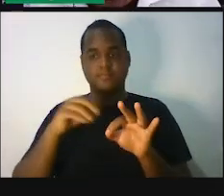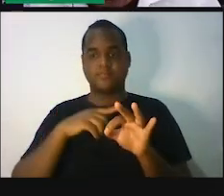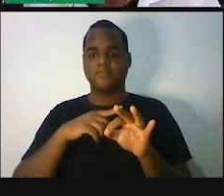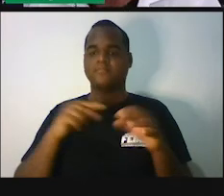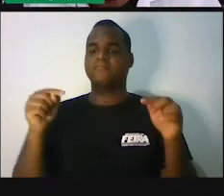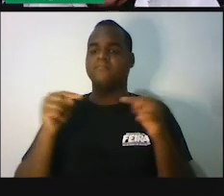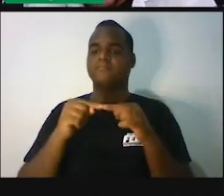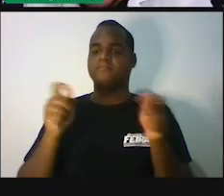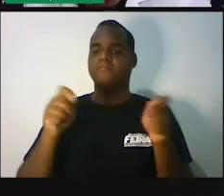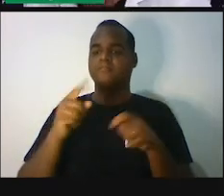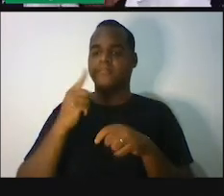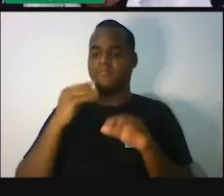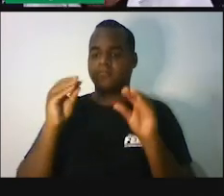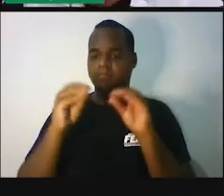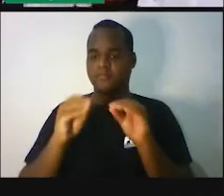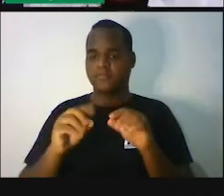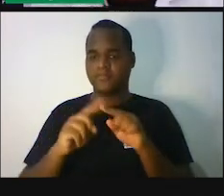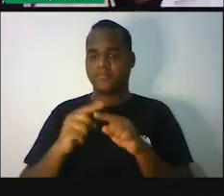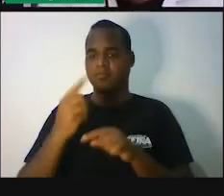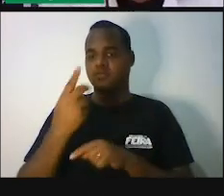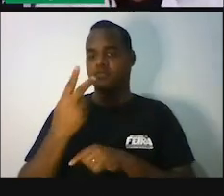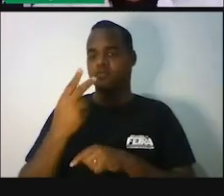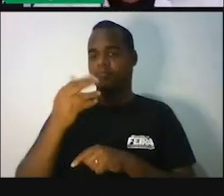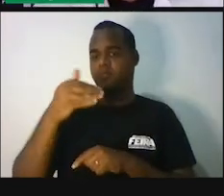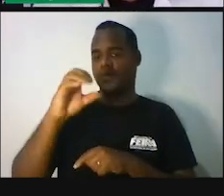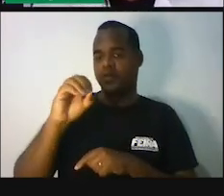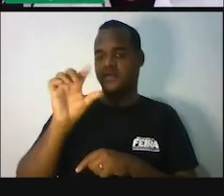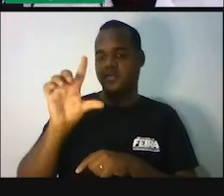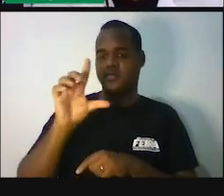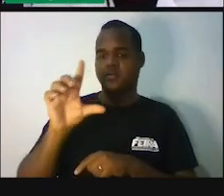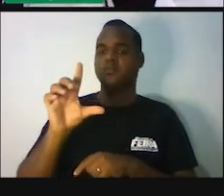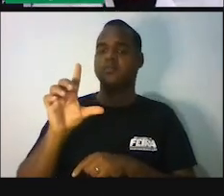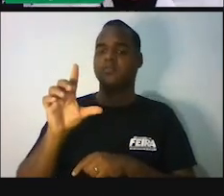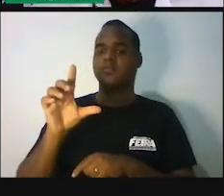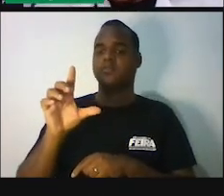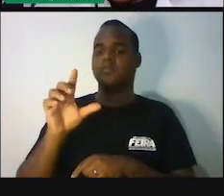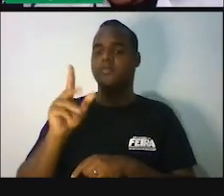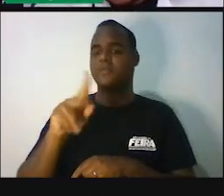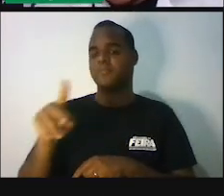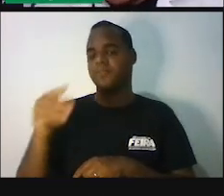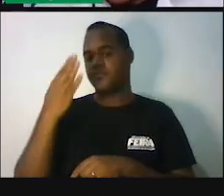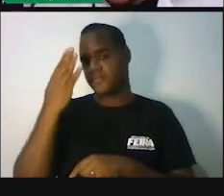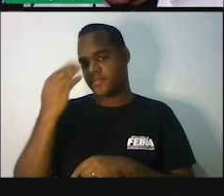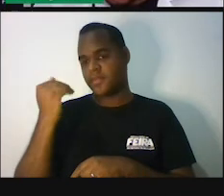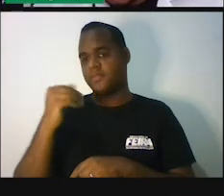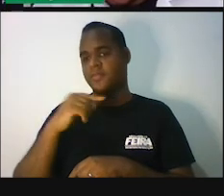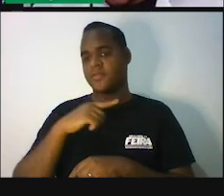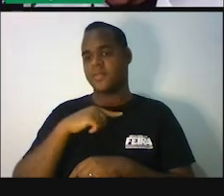vai colocar 10 litros. Ah, professor, então já sei. Vai ser